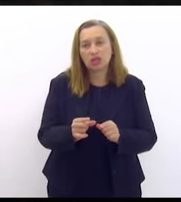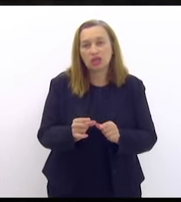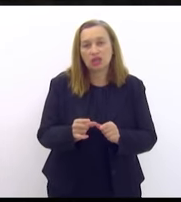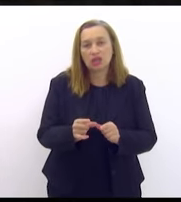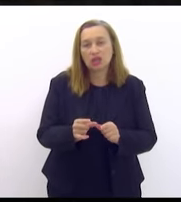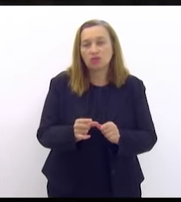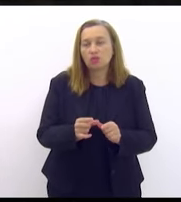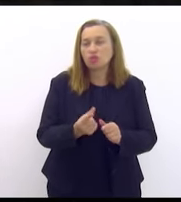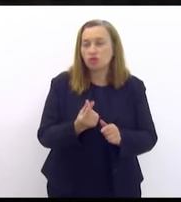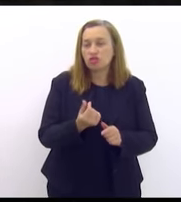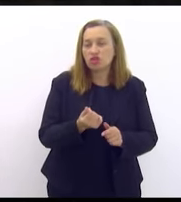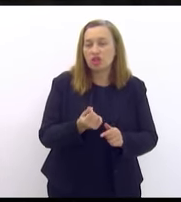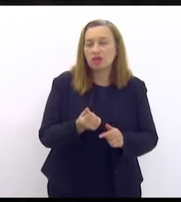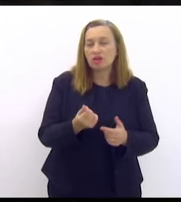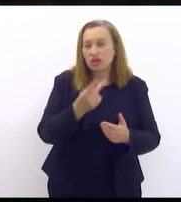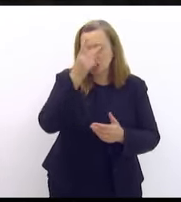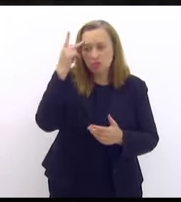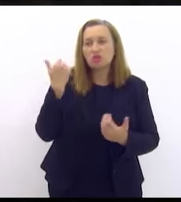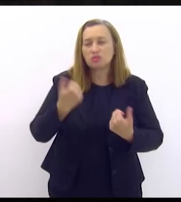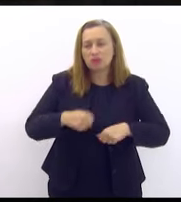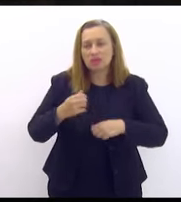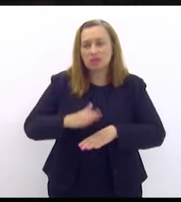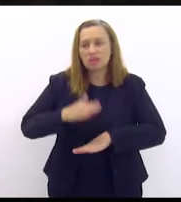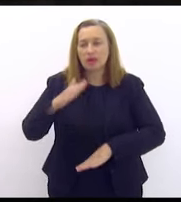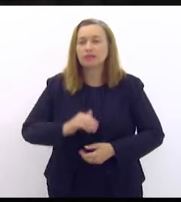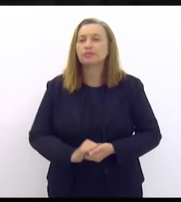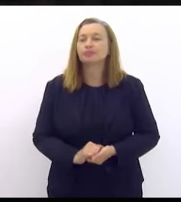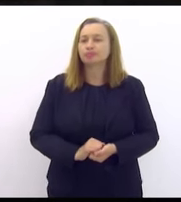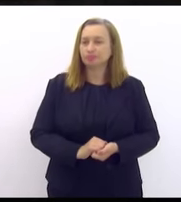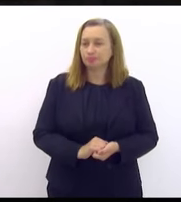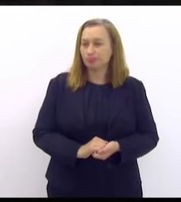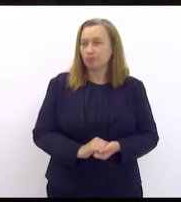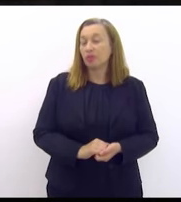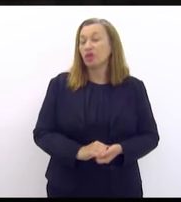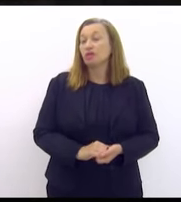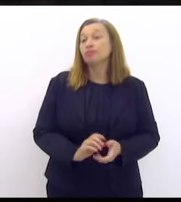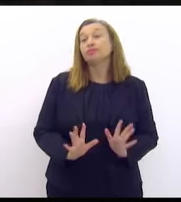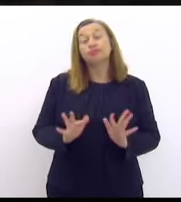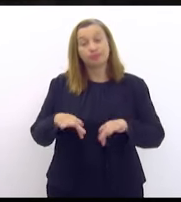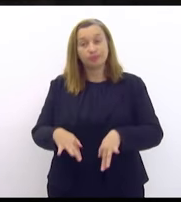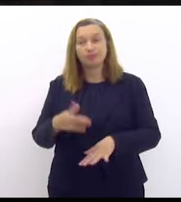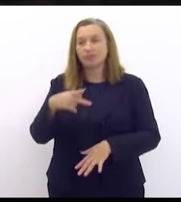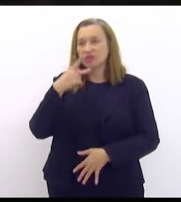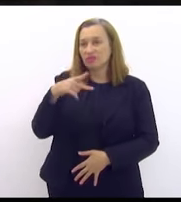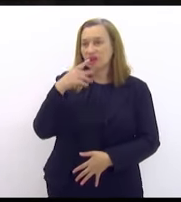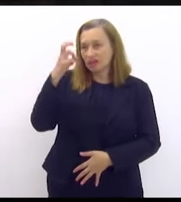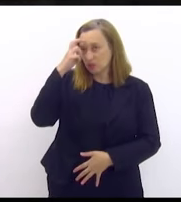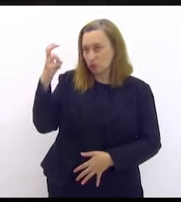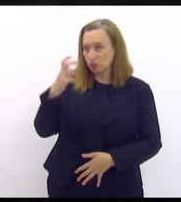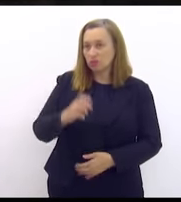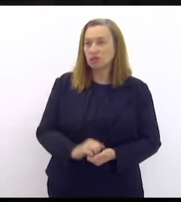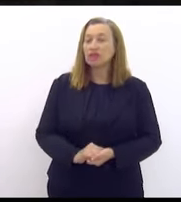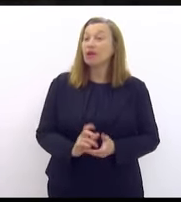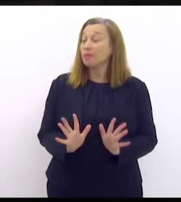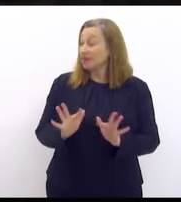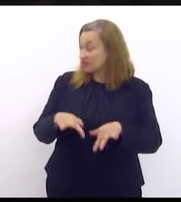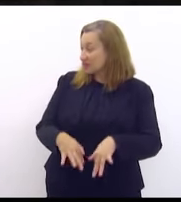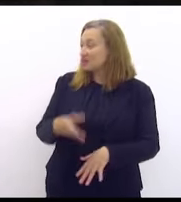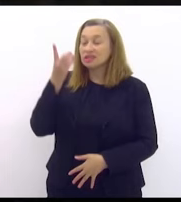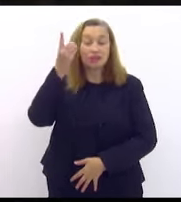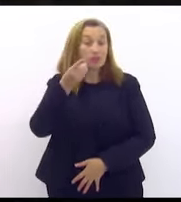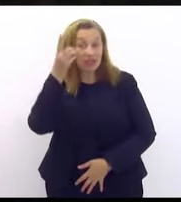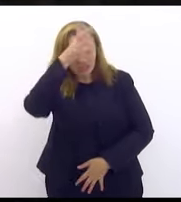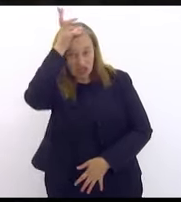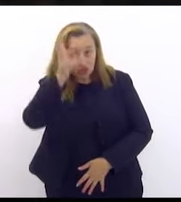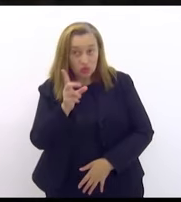estão em histórica vulnerabilidade social. Por fim, falar da cultura... Para concluir, deputada Tiaju,